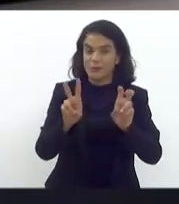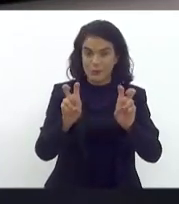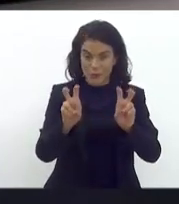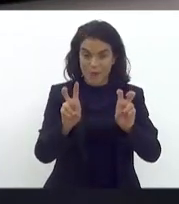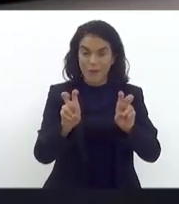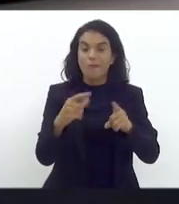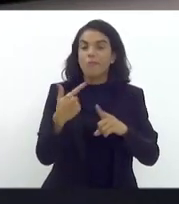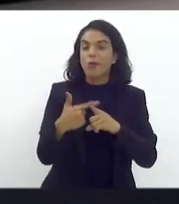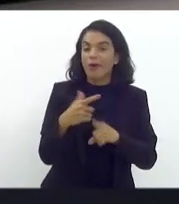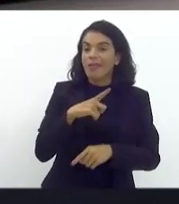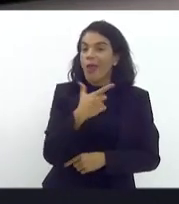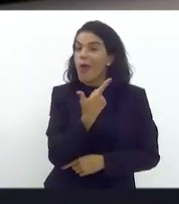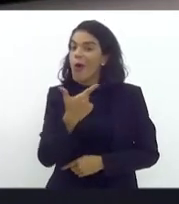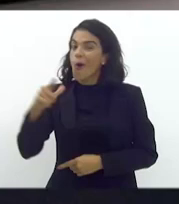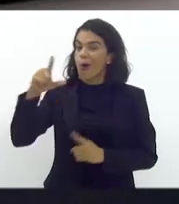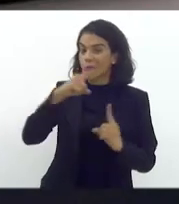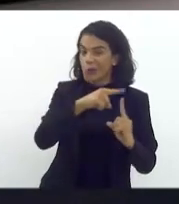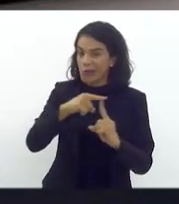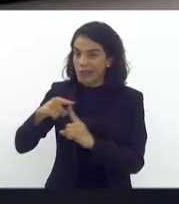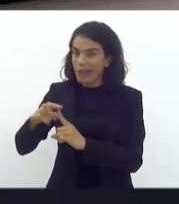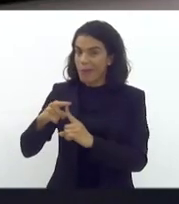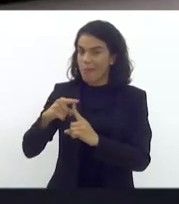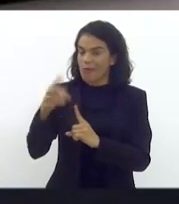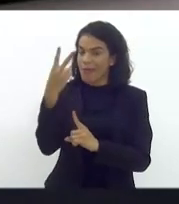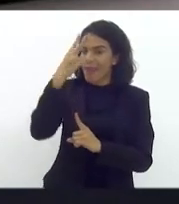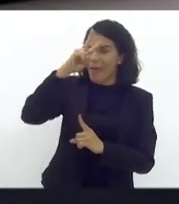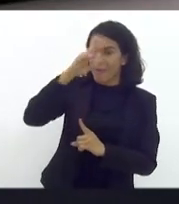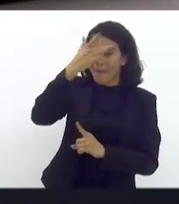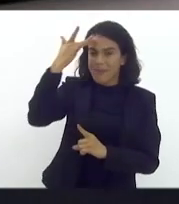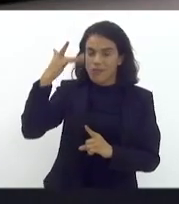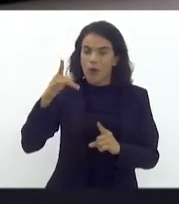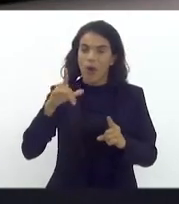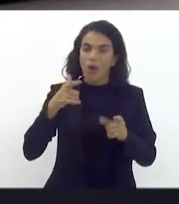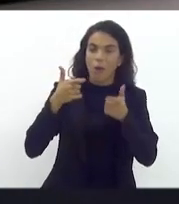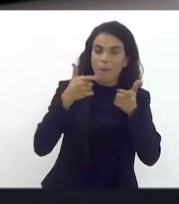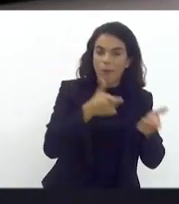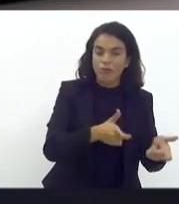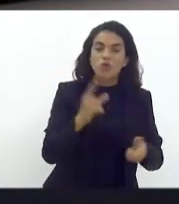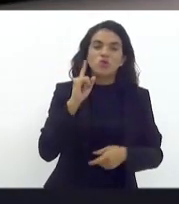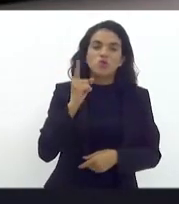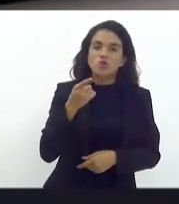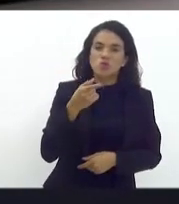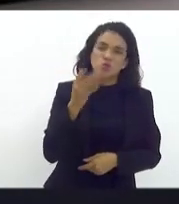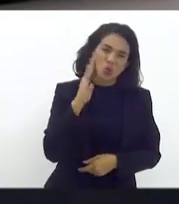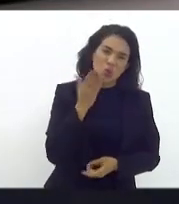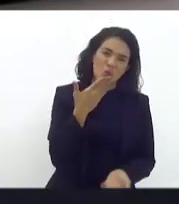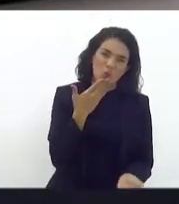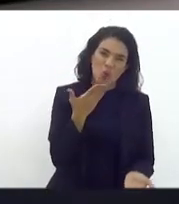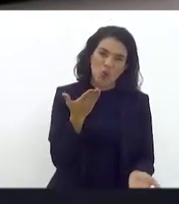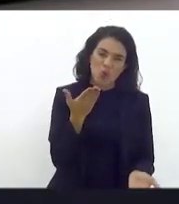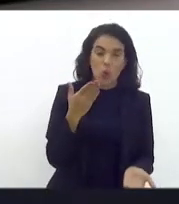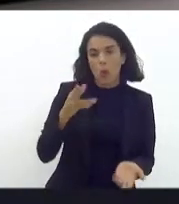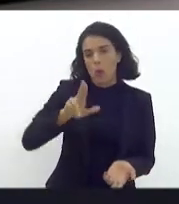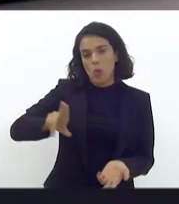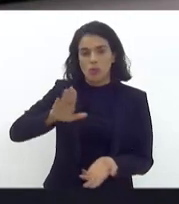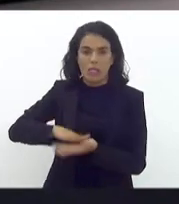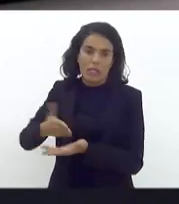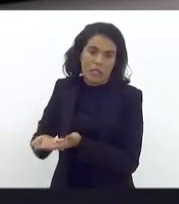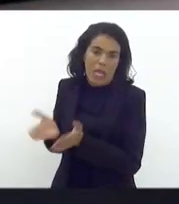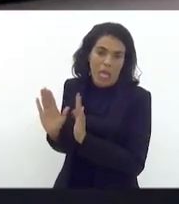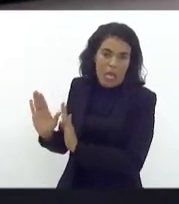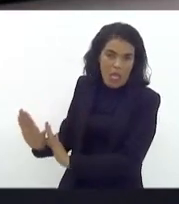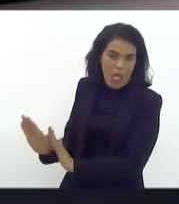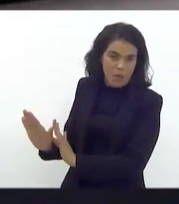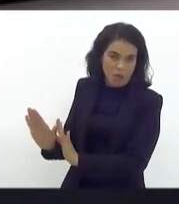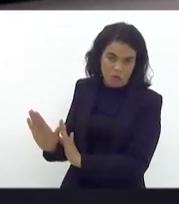porque existem outros tipos de reconhecimento muda uma questão de usar um intérprete não tem problema